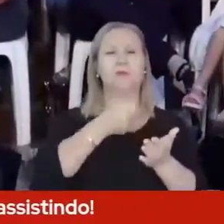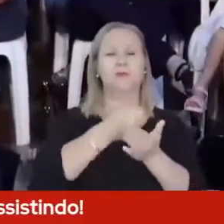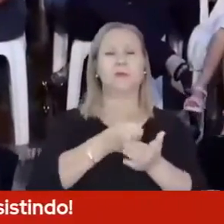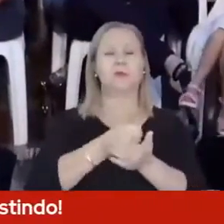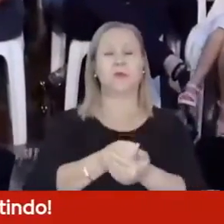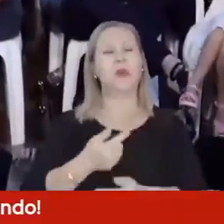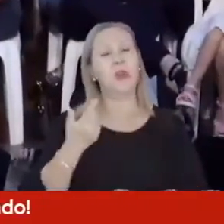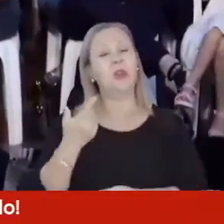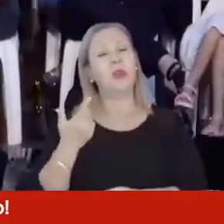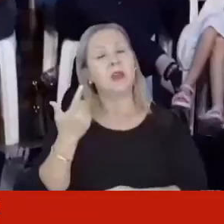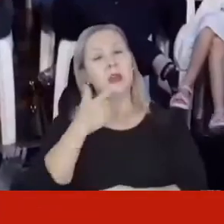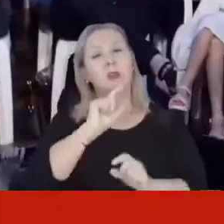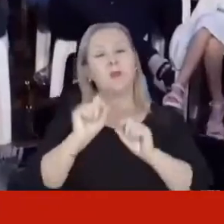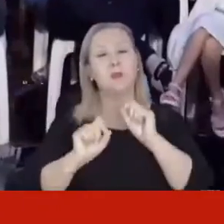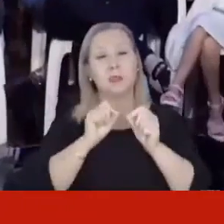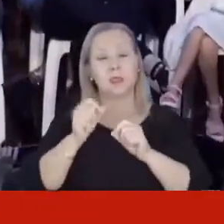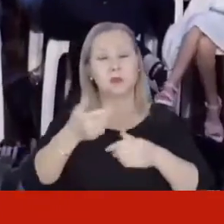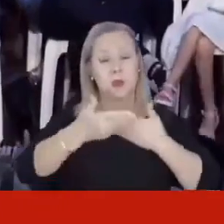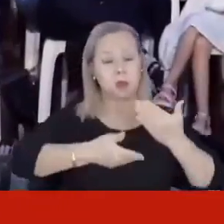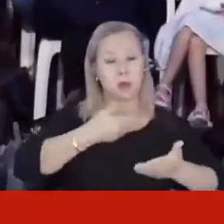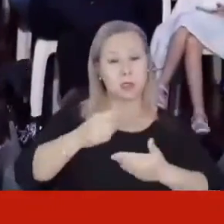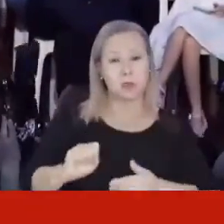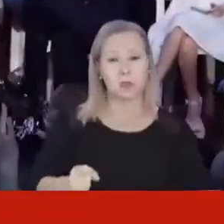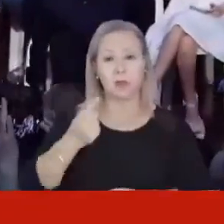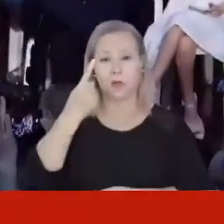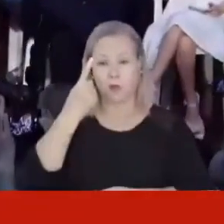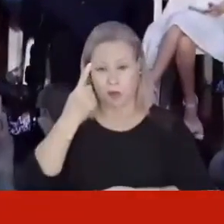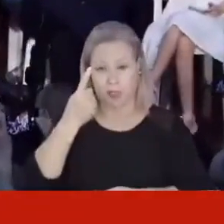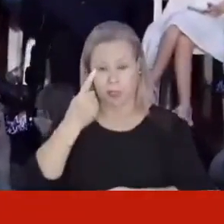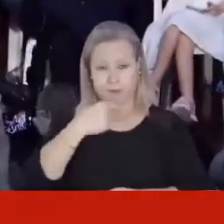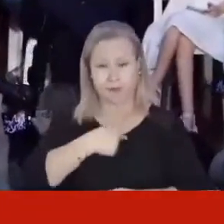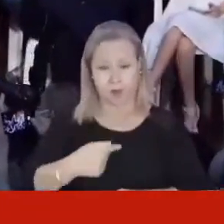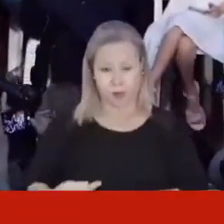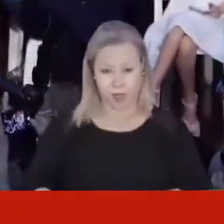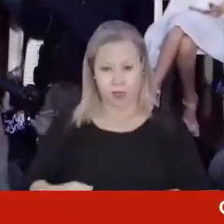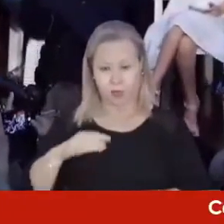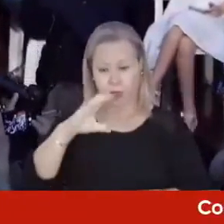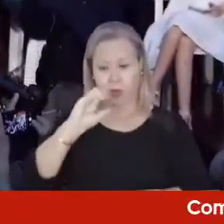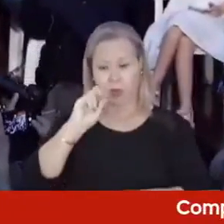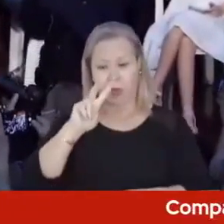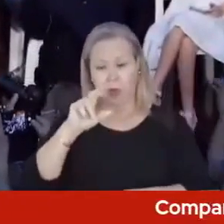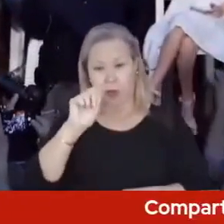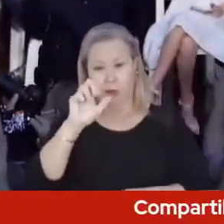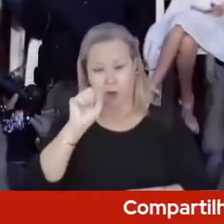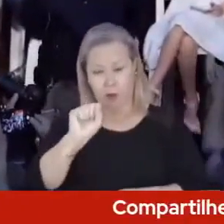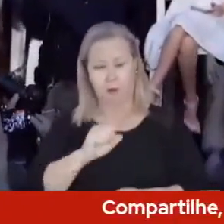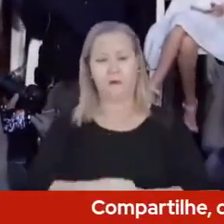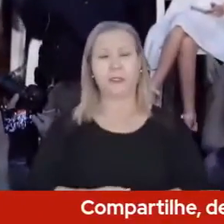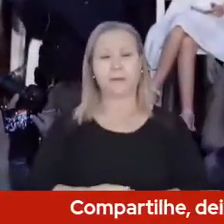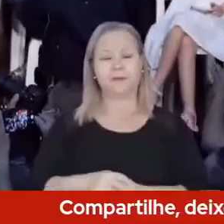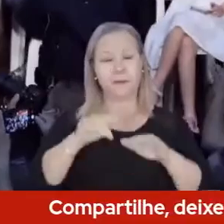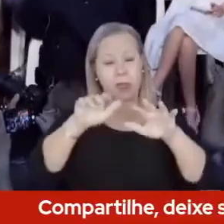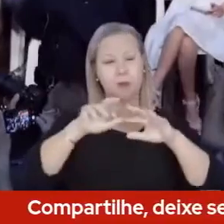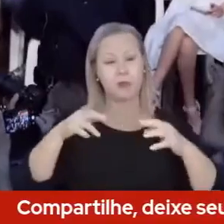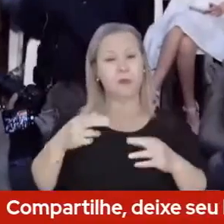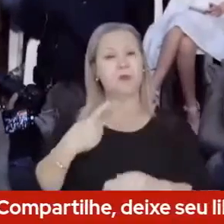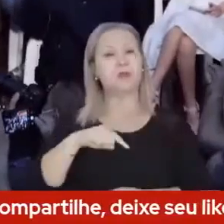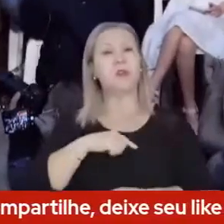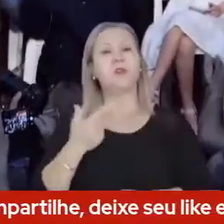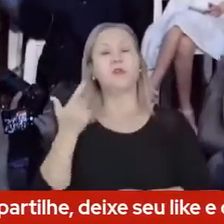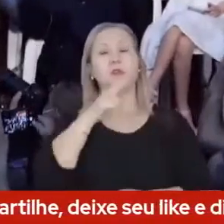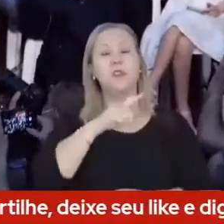do ex-governador, companheiro Mário Covas, que era da Comissão de Sistematização, que a gente conseguiu incluir na